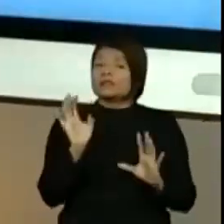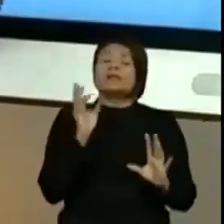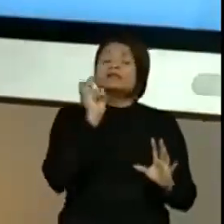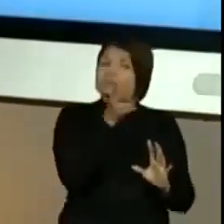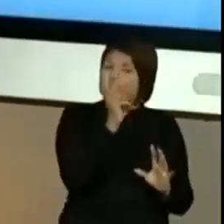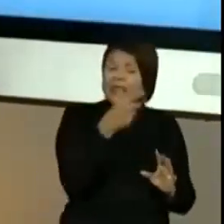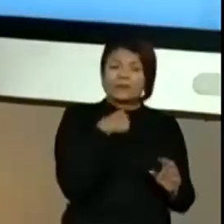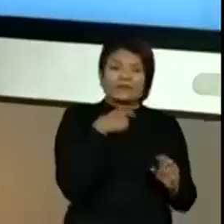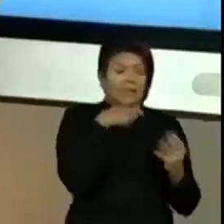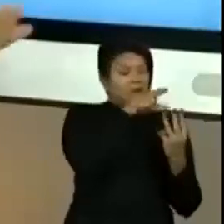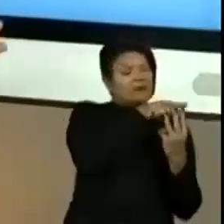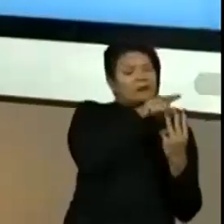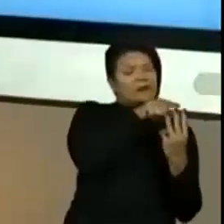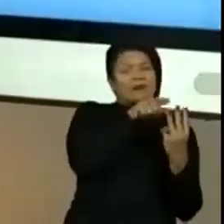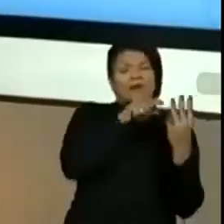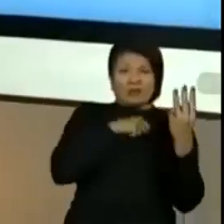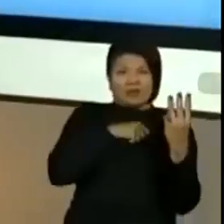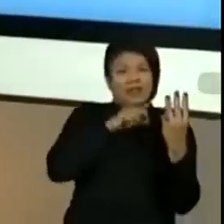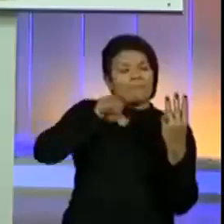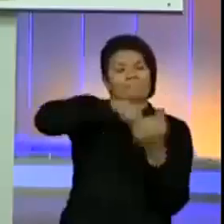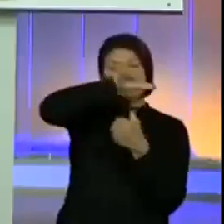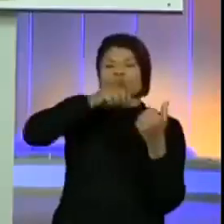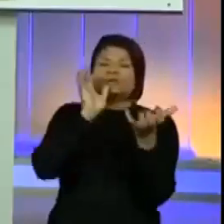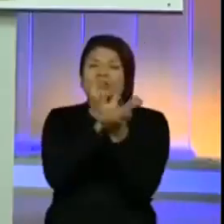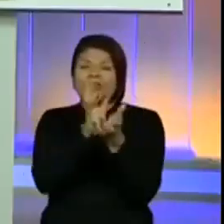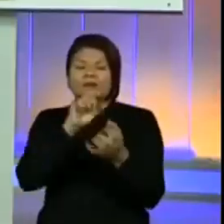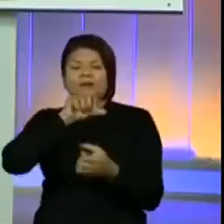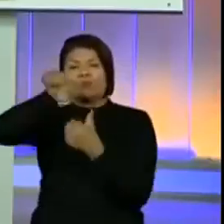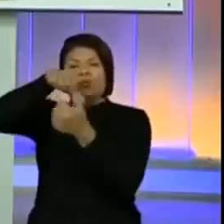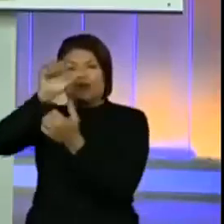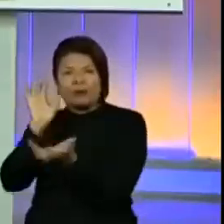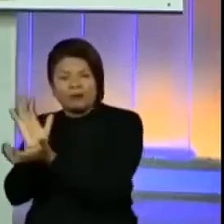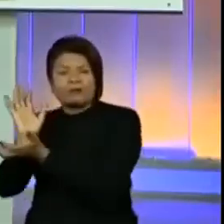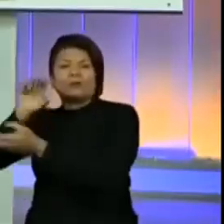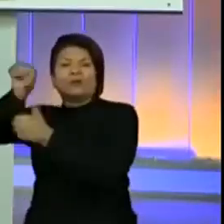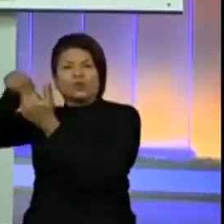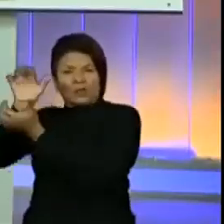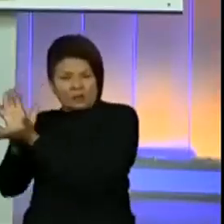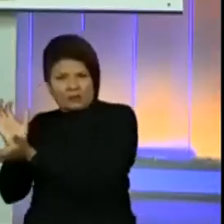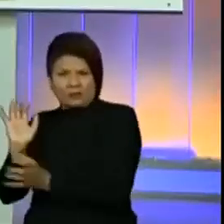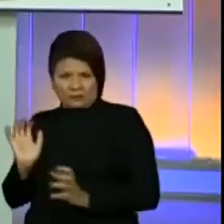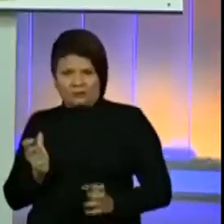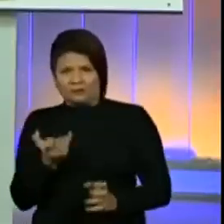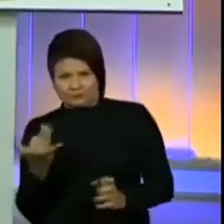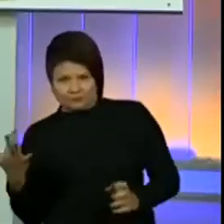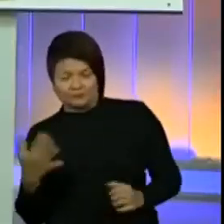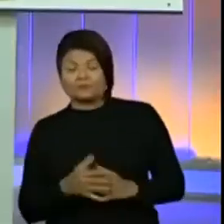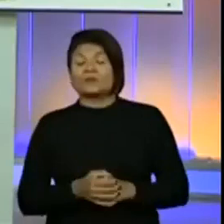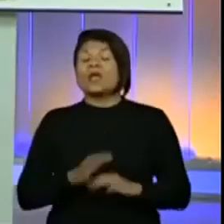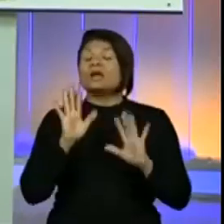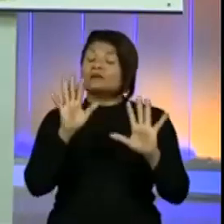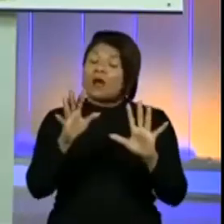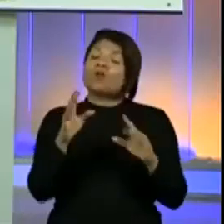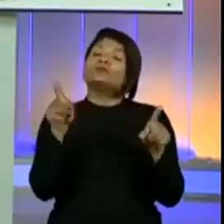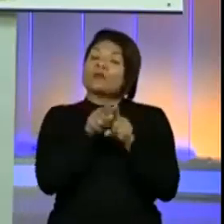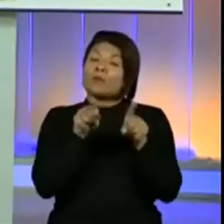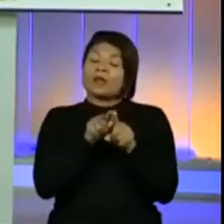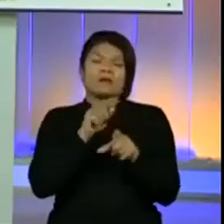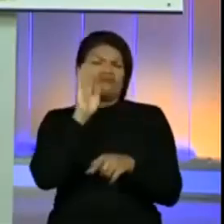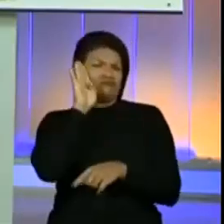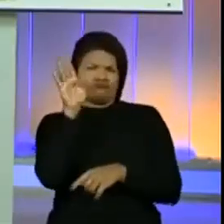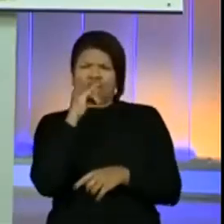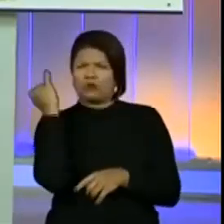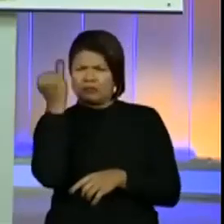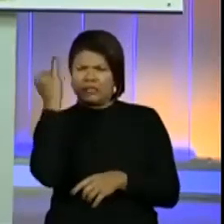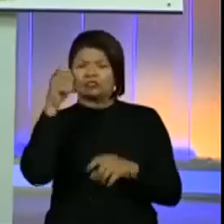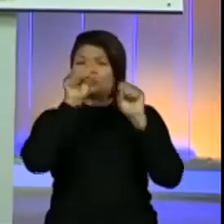ordens, eu passo para uma outra classe. Outra coisa importantíssima do nosso sistema de numeração decimal é que